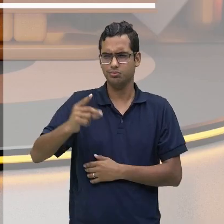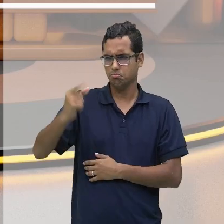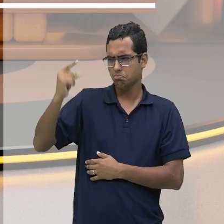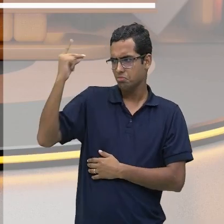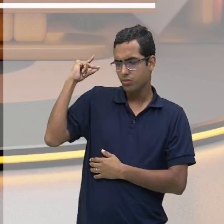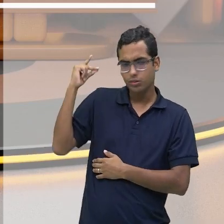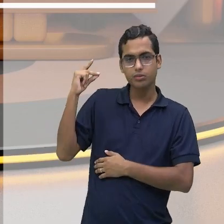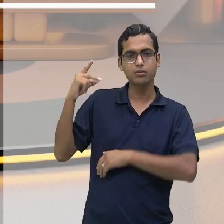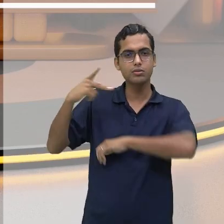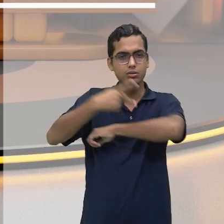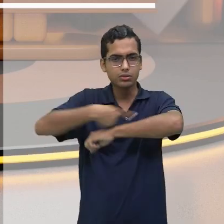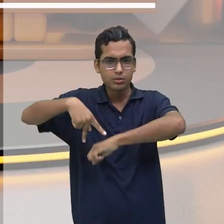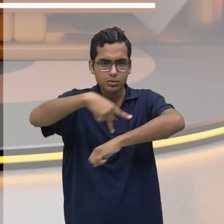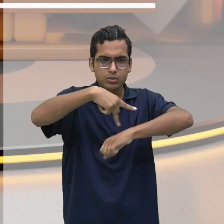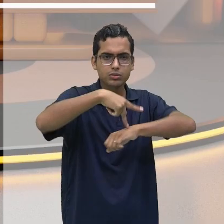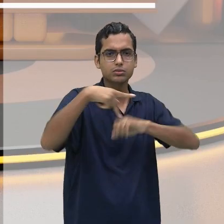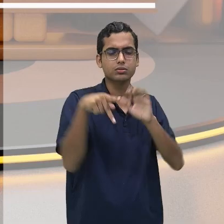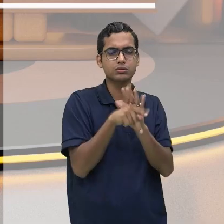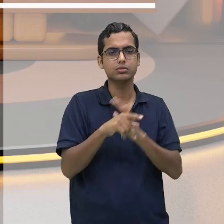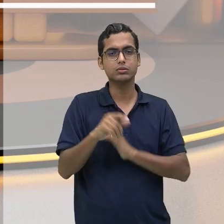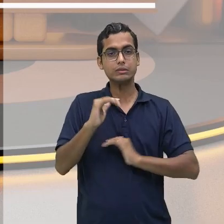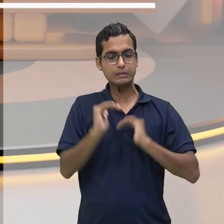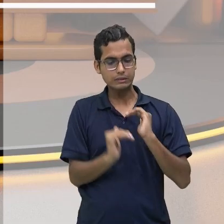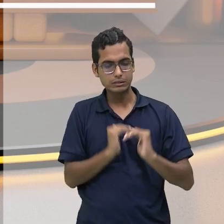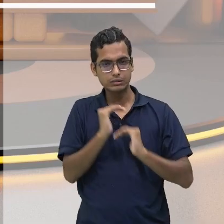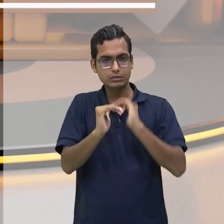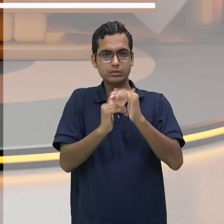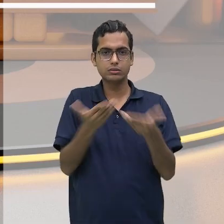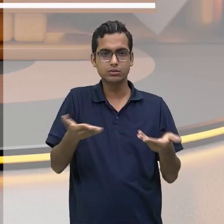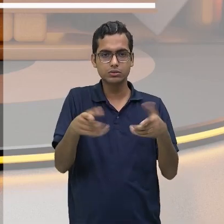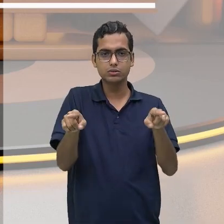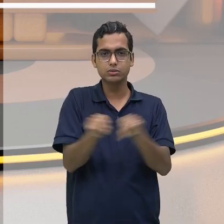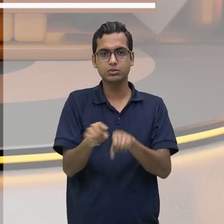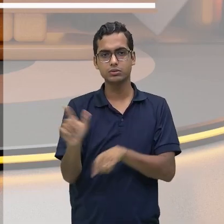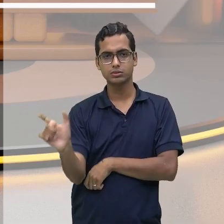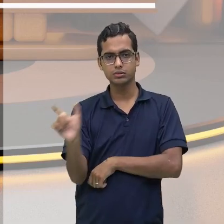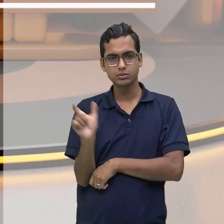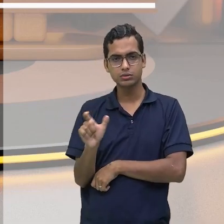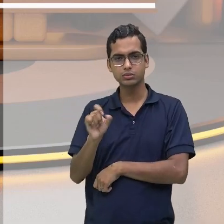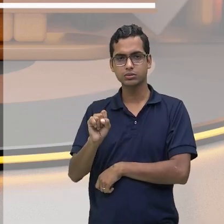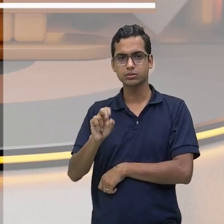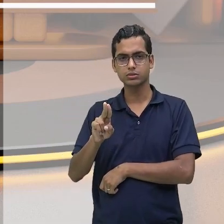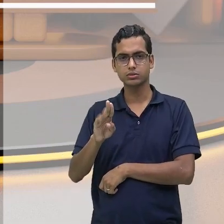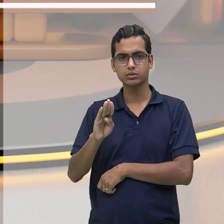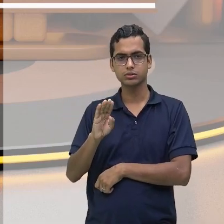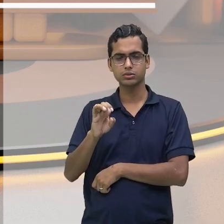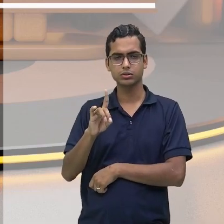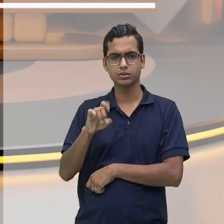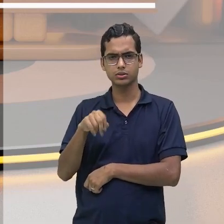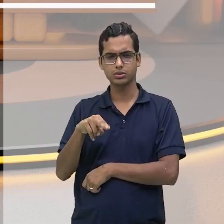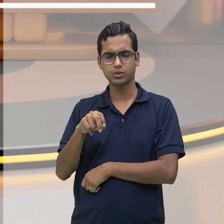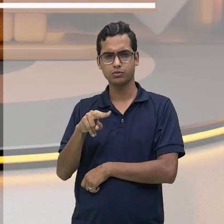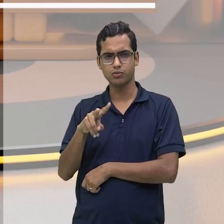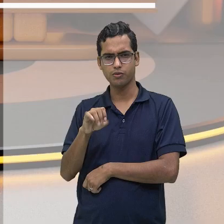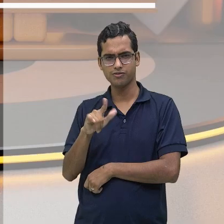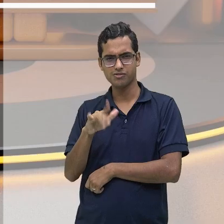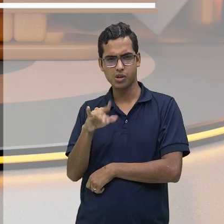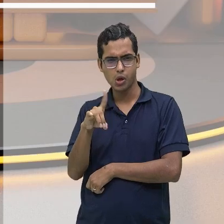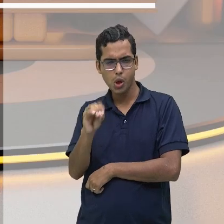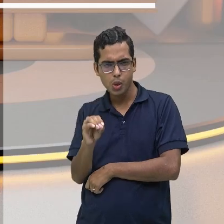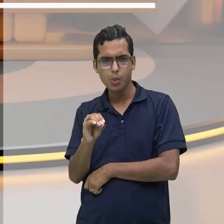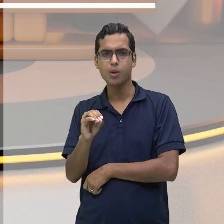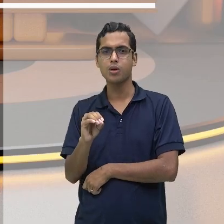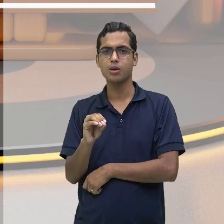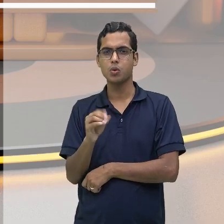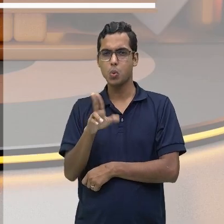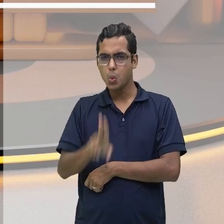considerados países emergentes, países subdesenvolvidos. Hoje em dia a gente evita utilizar países subdesenvolvidos, tá certo? Então, a